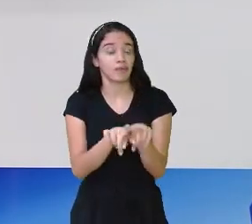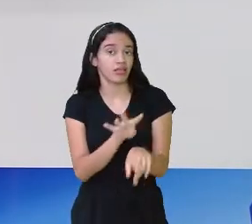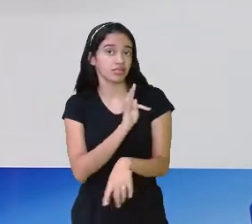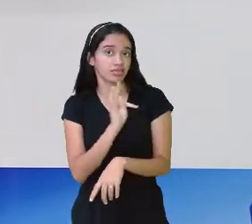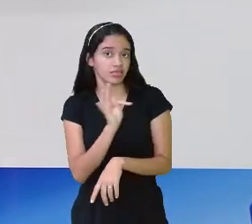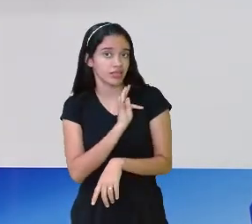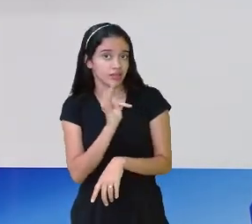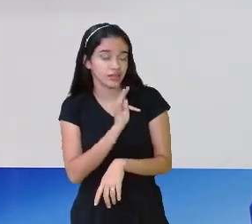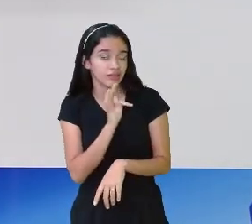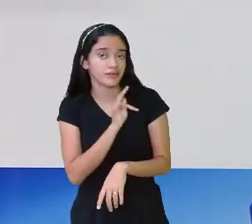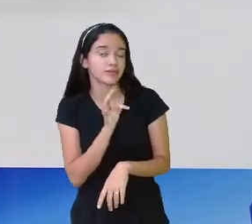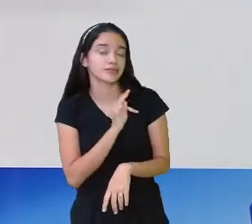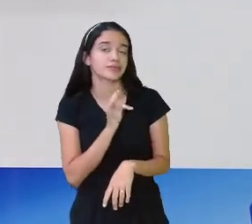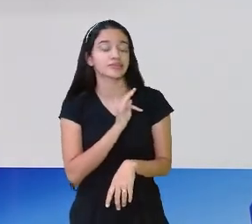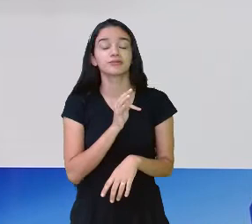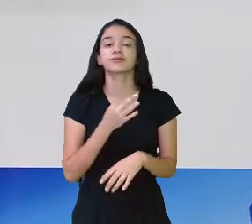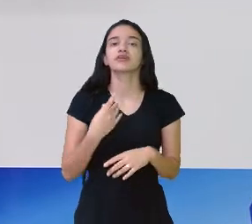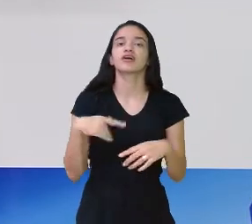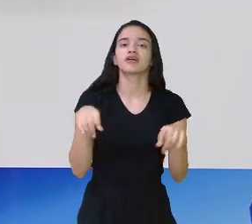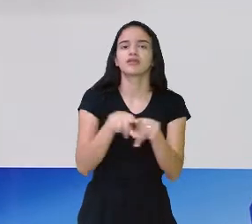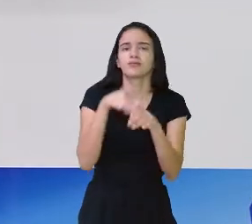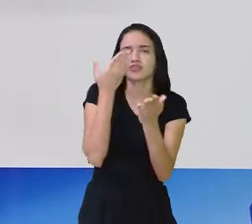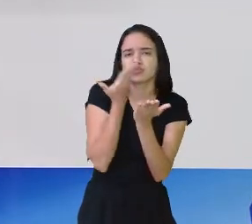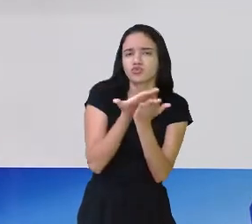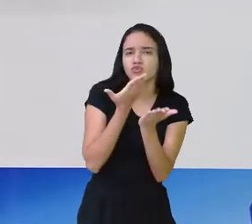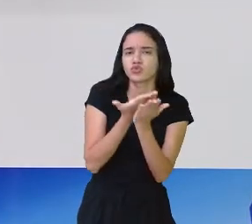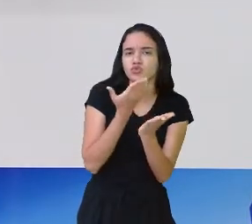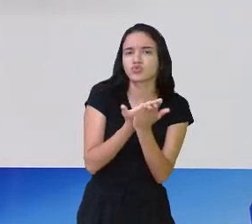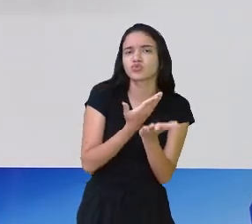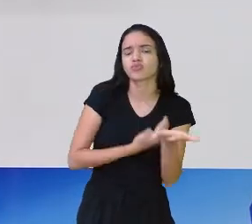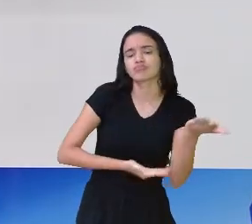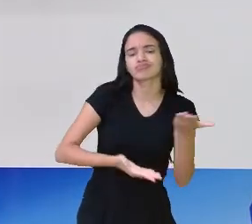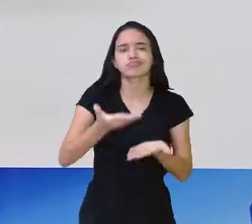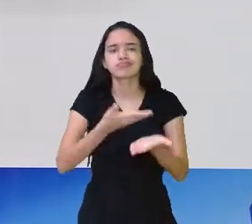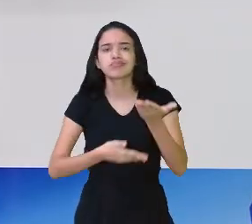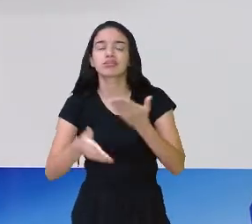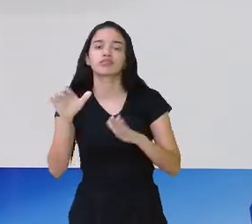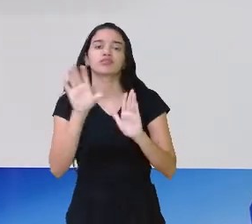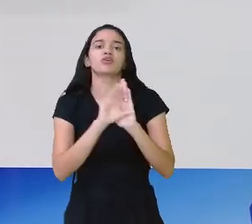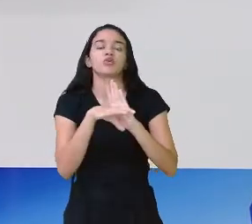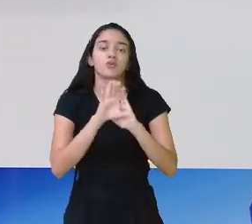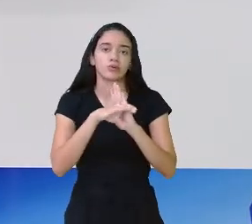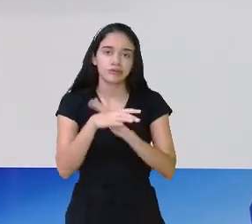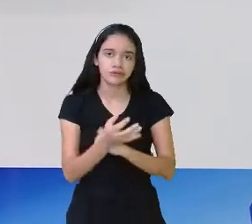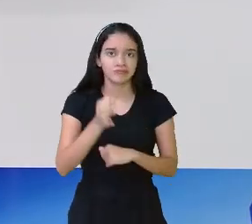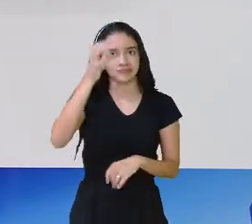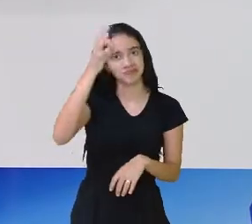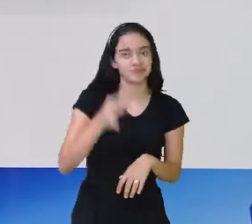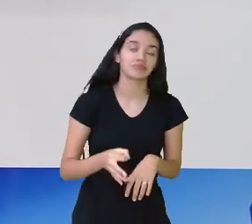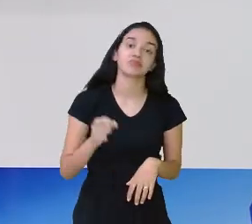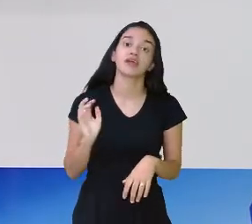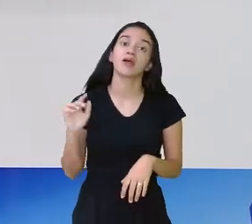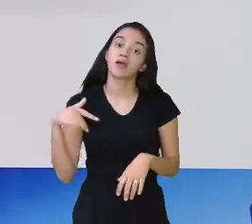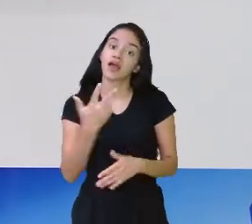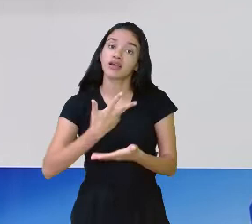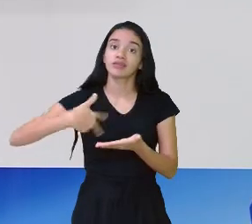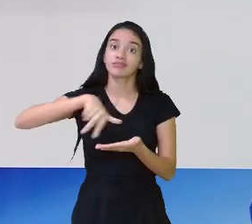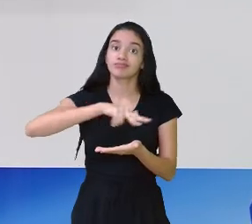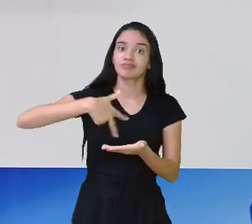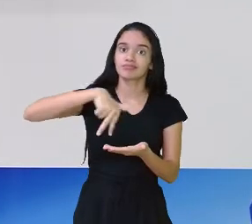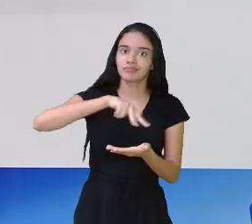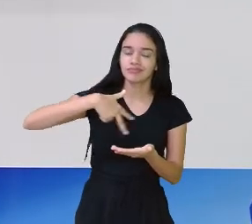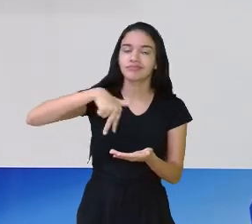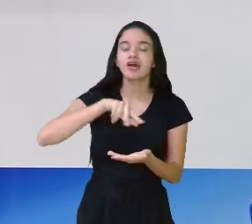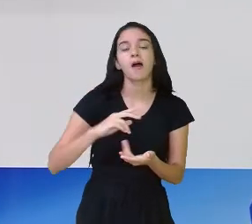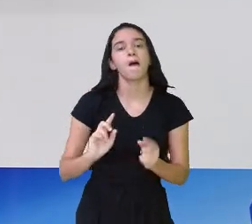né? Estética, estudo, relações, conceitos. Exato. Né? Para que a dança seja